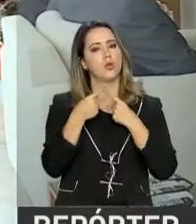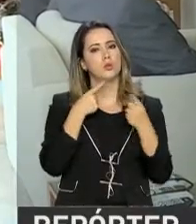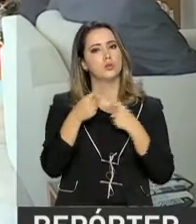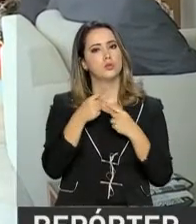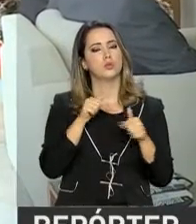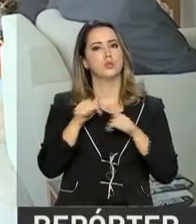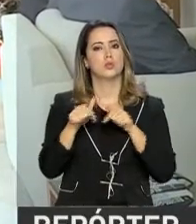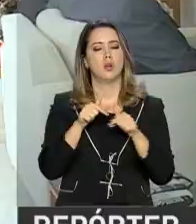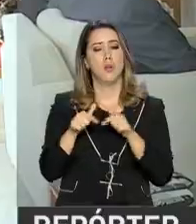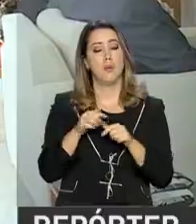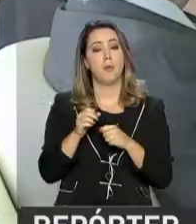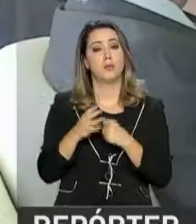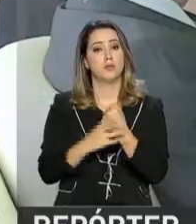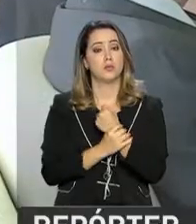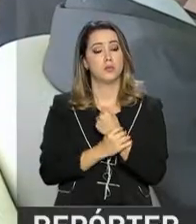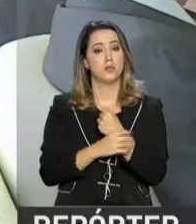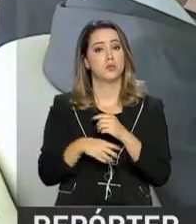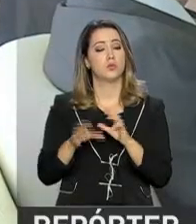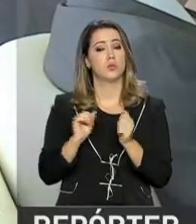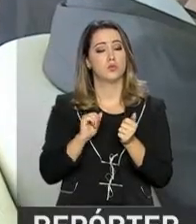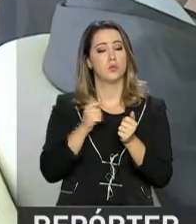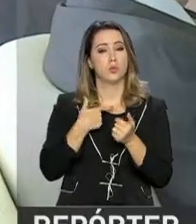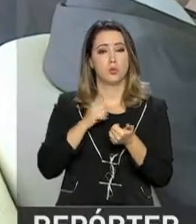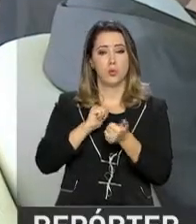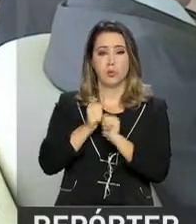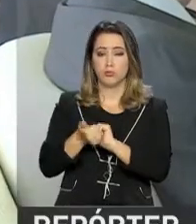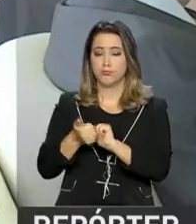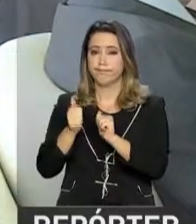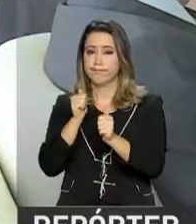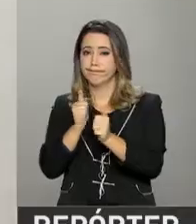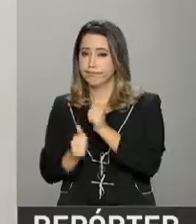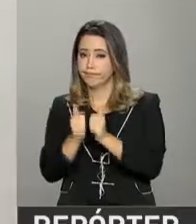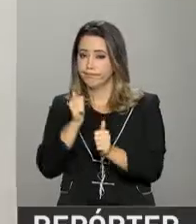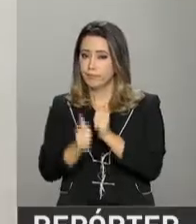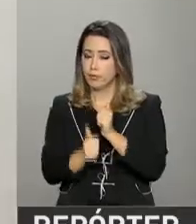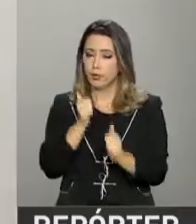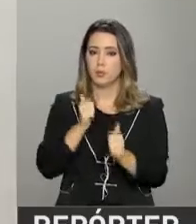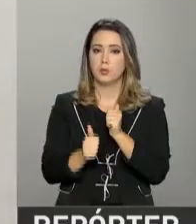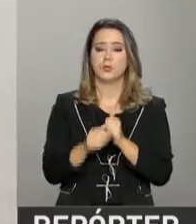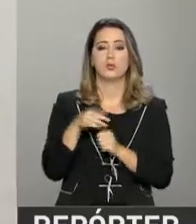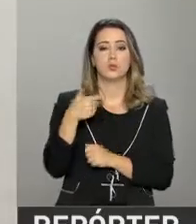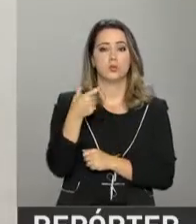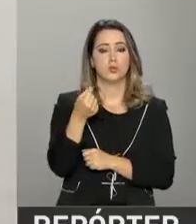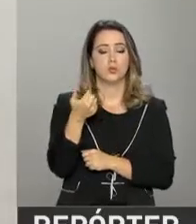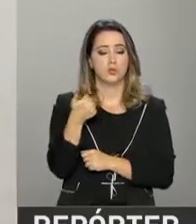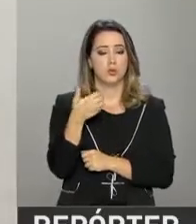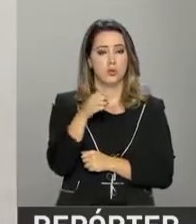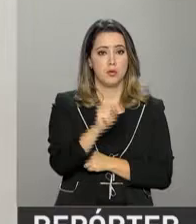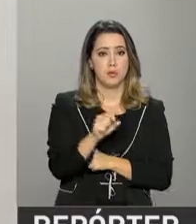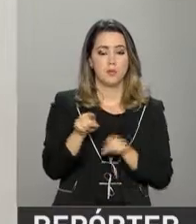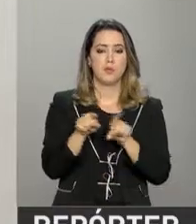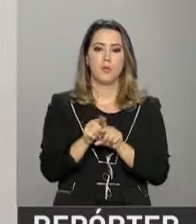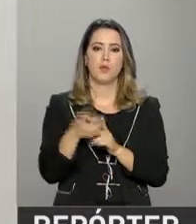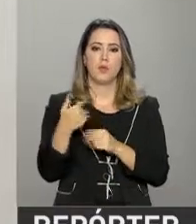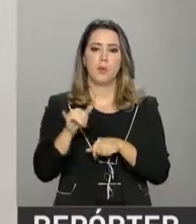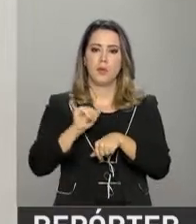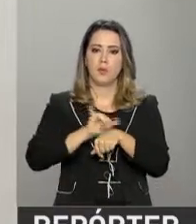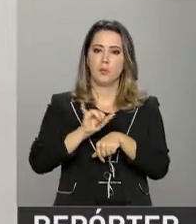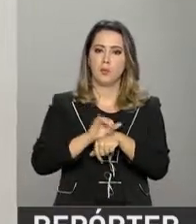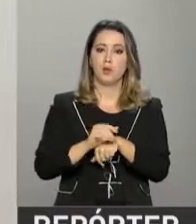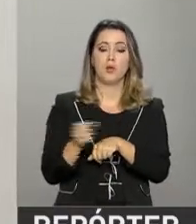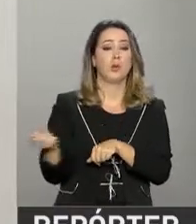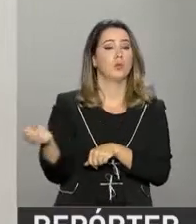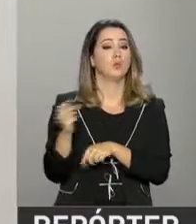do mundo de 2018 que será realizada no país europeu sede do próximo mundial a rússia consultou o